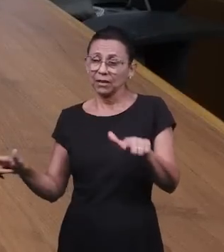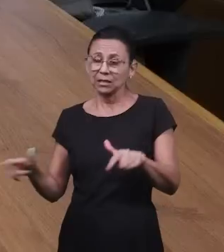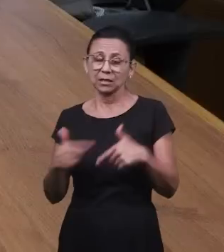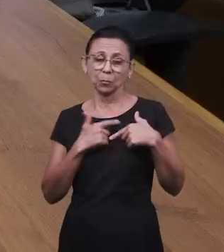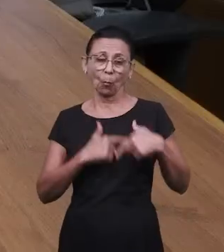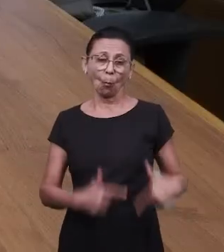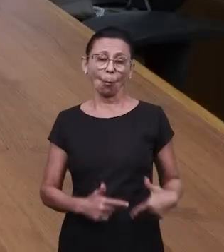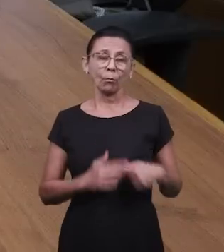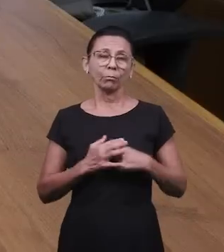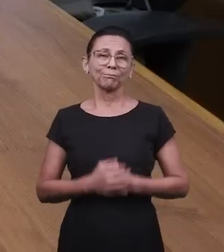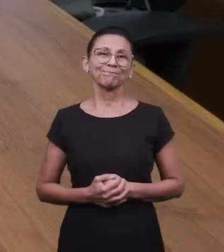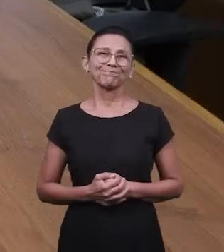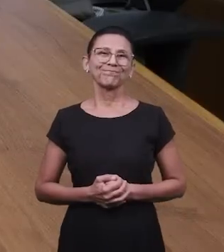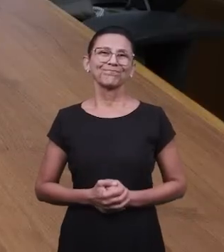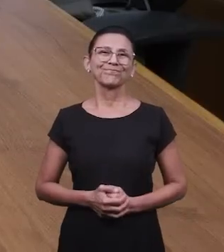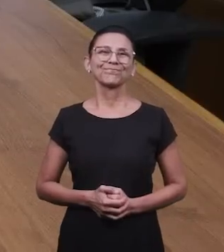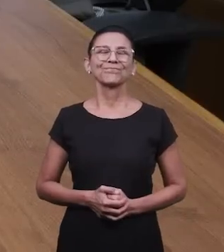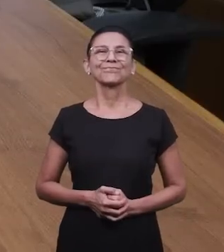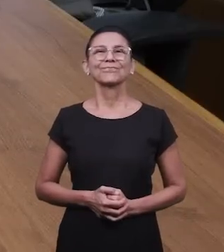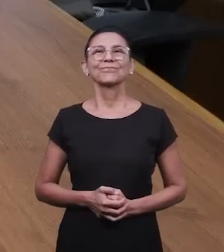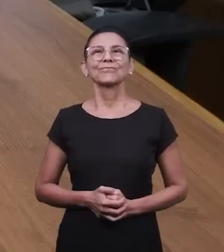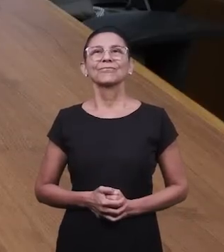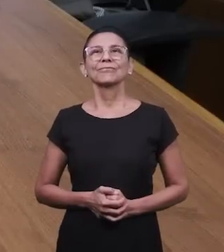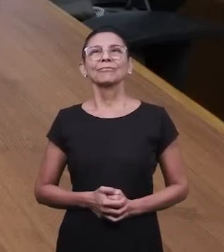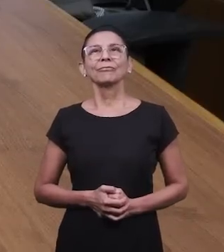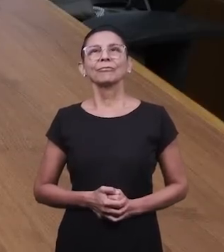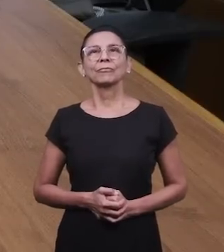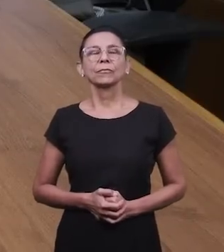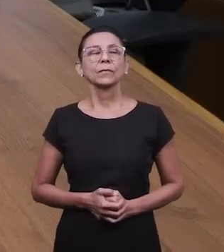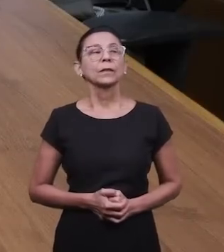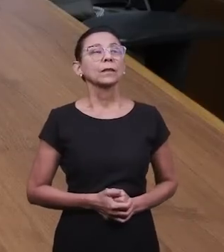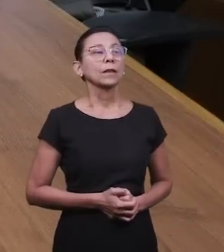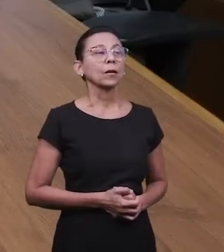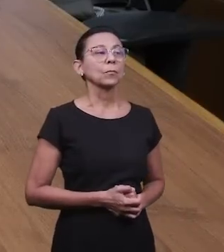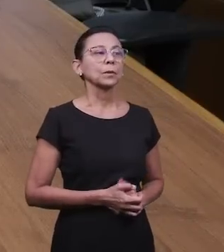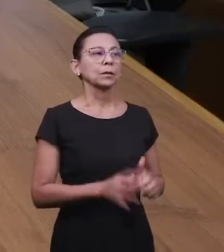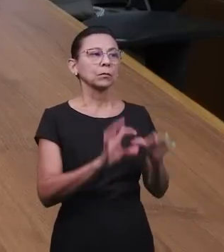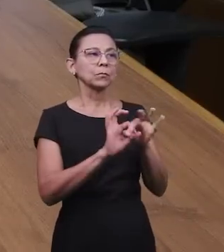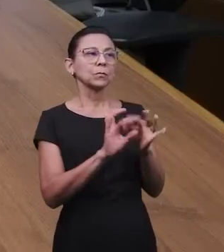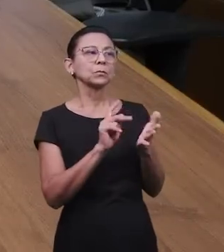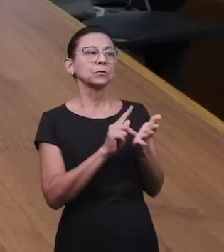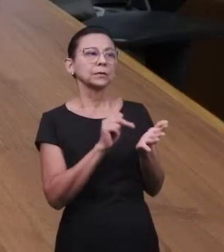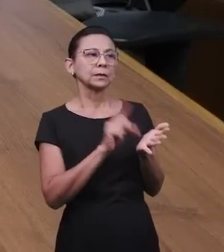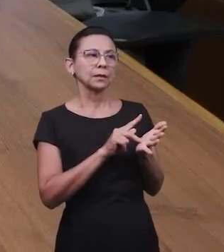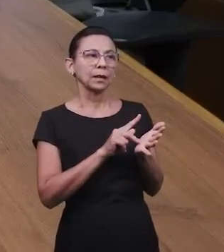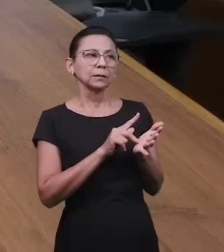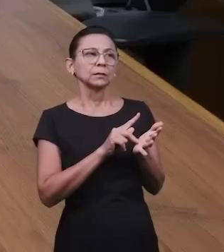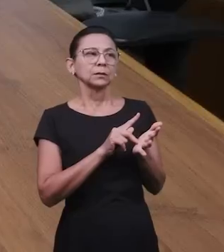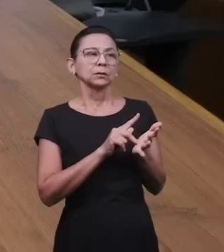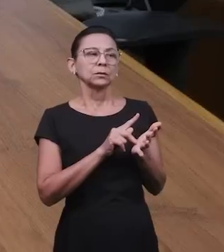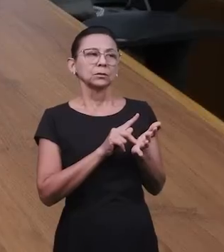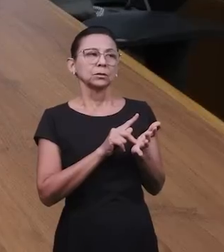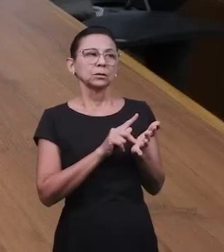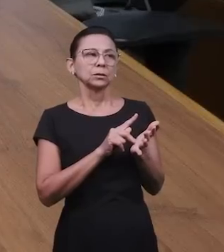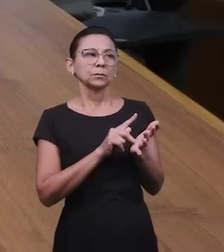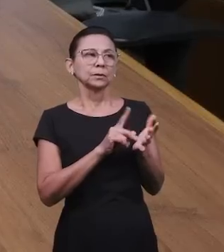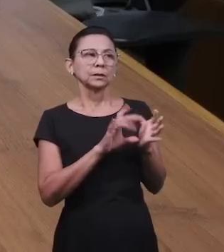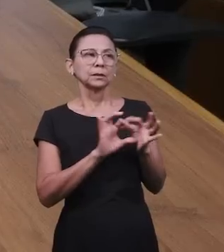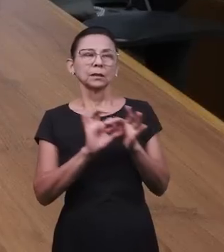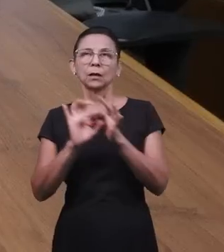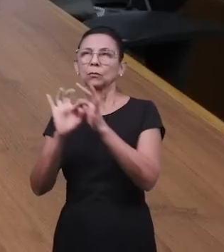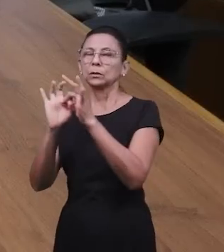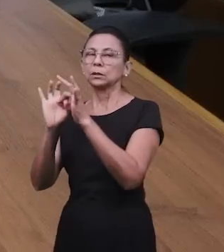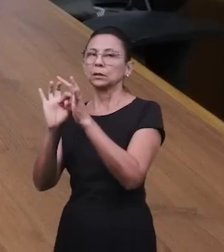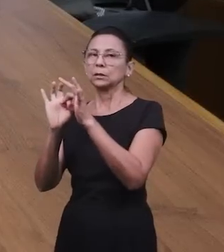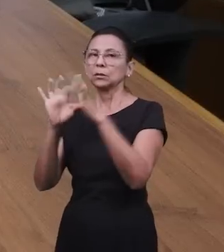morta. Simples assim. Então, para vivermos comunhão, a verdadeira comunhão, temos que estar no corpo ligados ao cabeça.